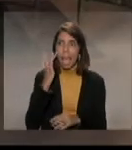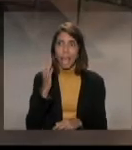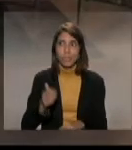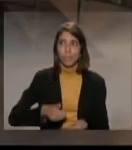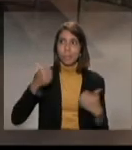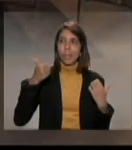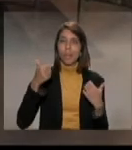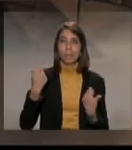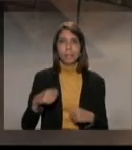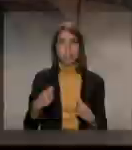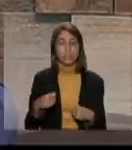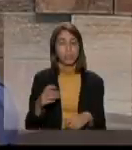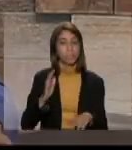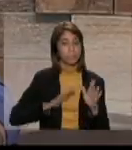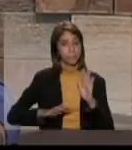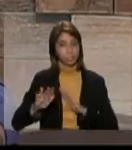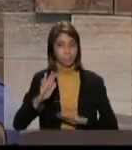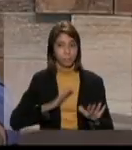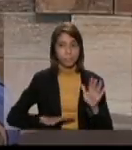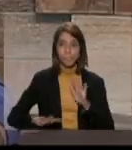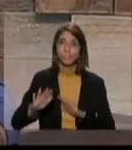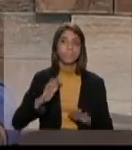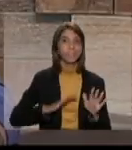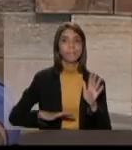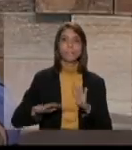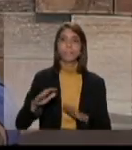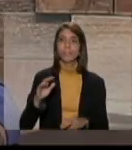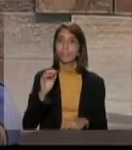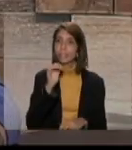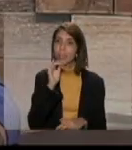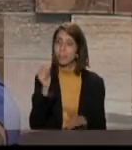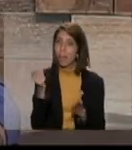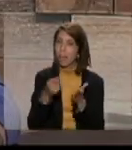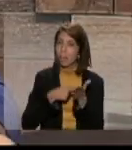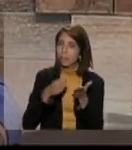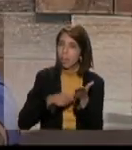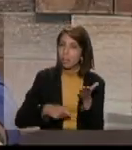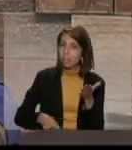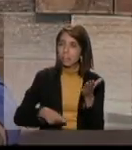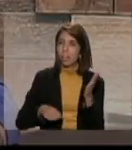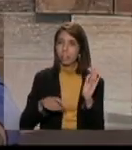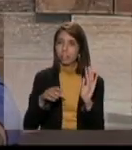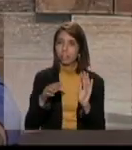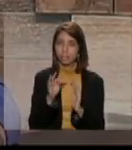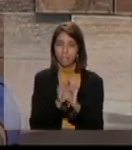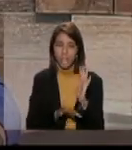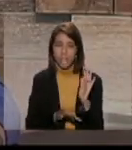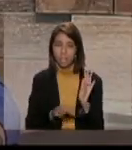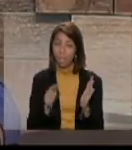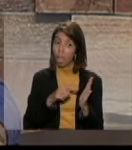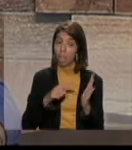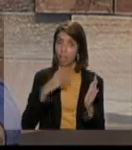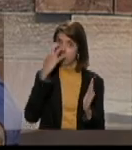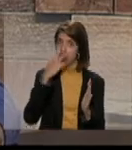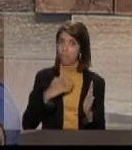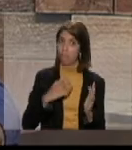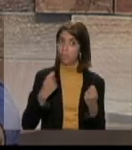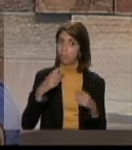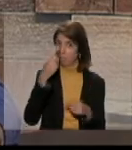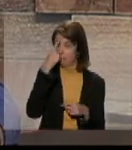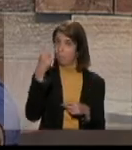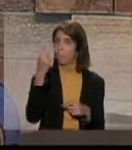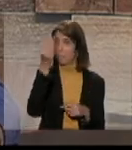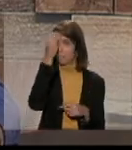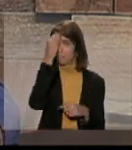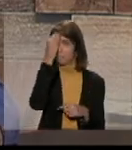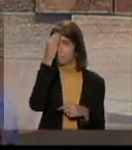jamais então sabe quem tomar esses cuidados de você anotar no texto saber se tem alguma coisa muito séria que